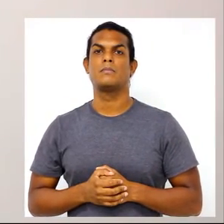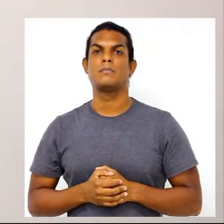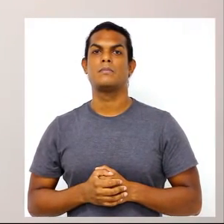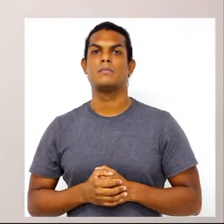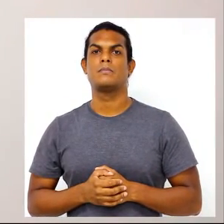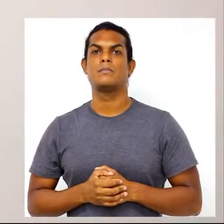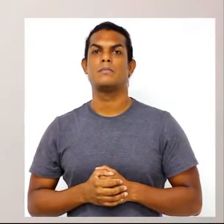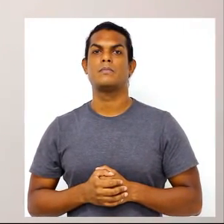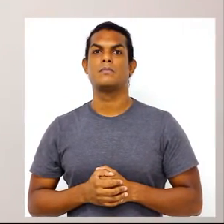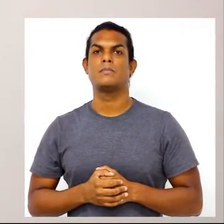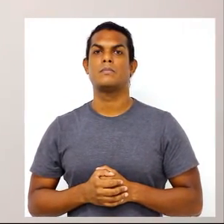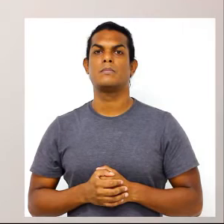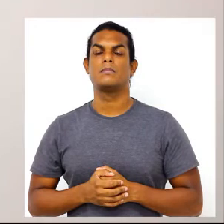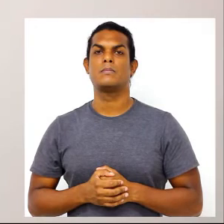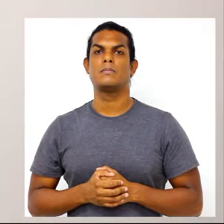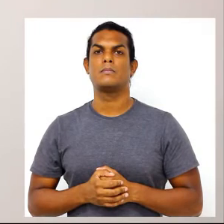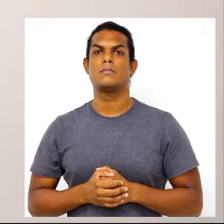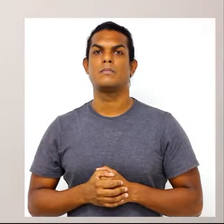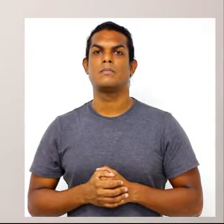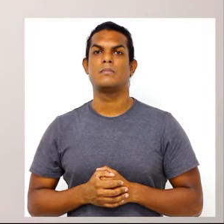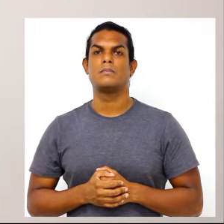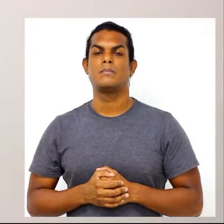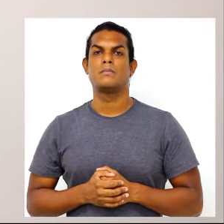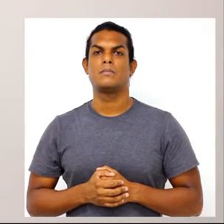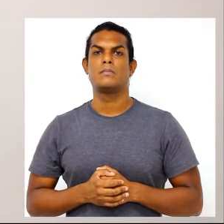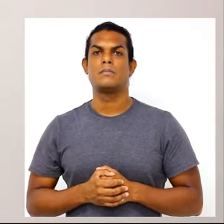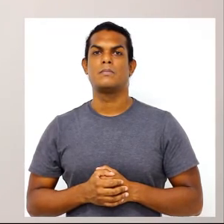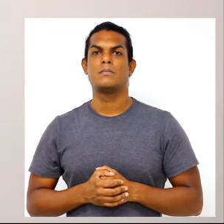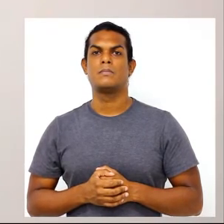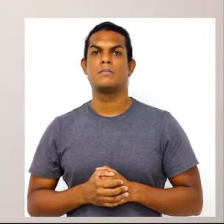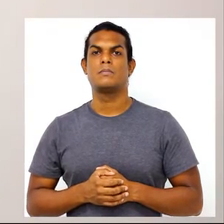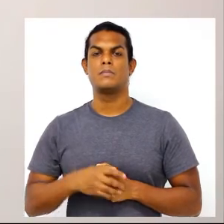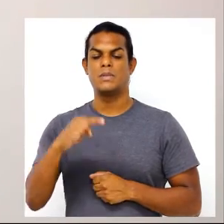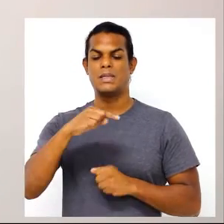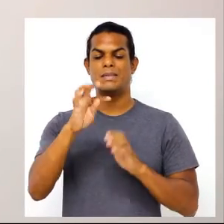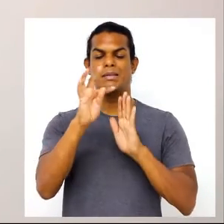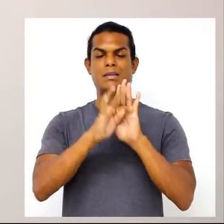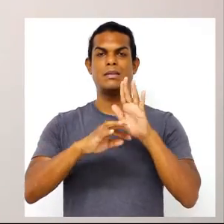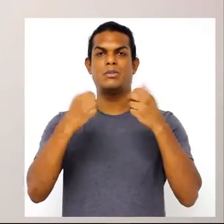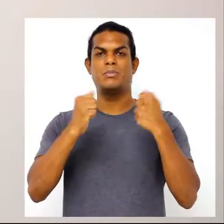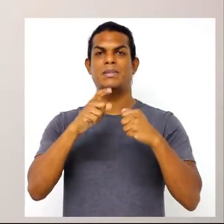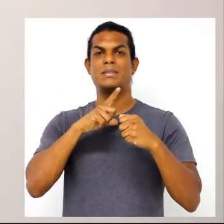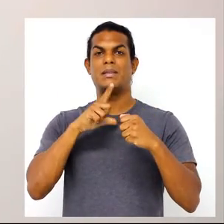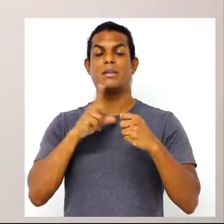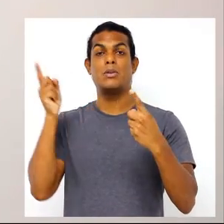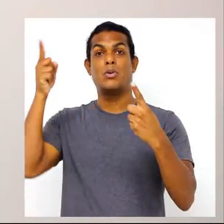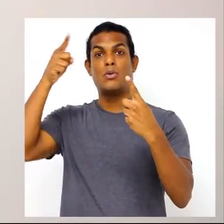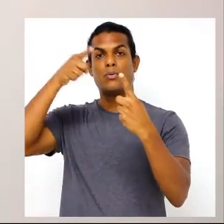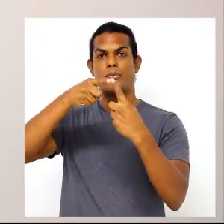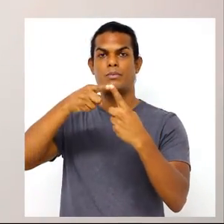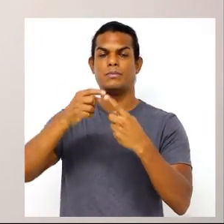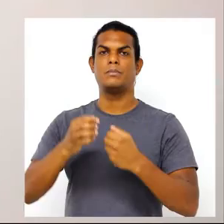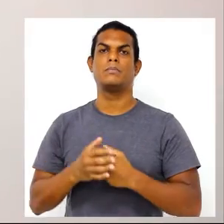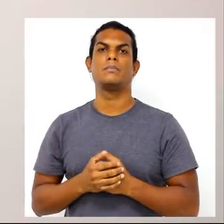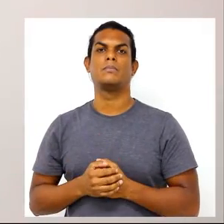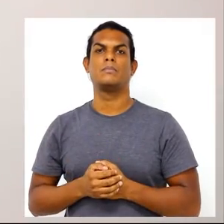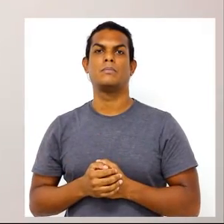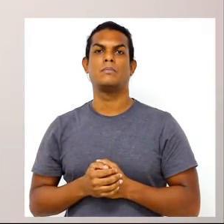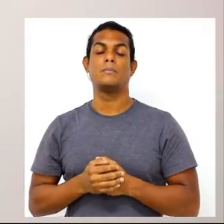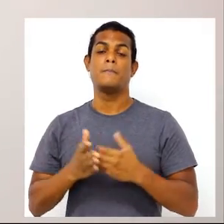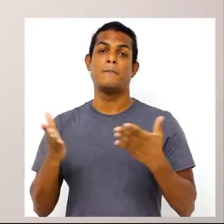incoerente, não houve comunicação, não houve objetivo. Né? Então, aqui a gente termina a segunda